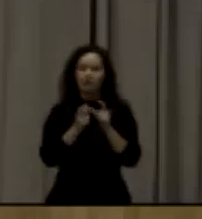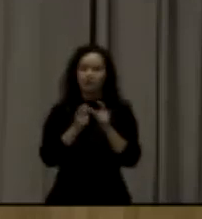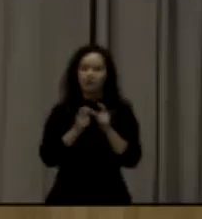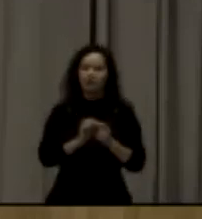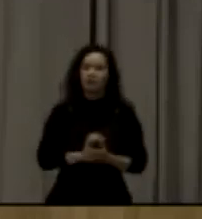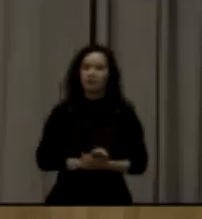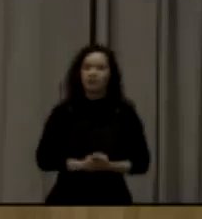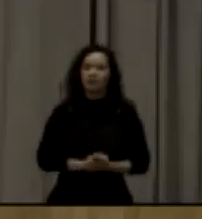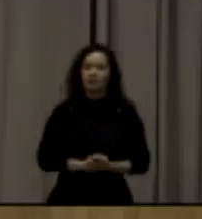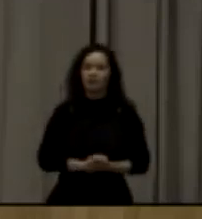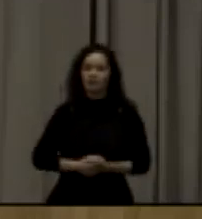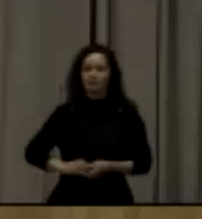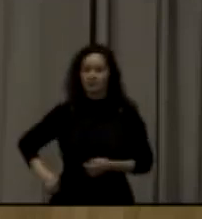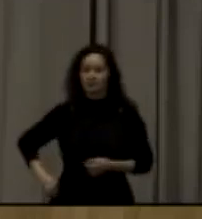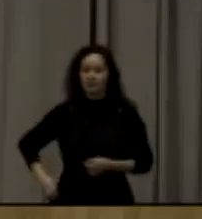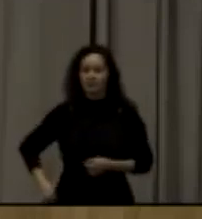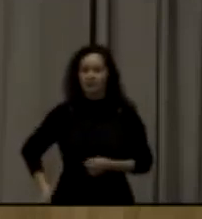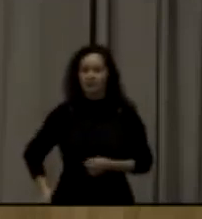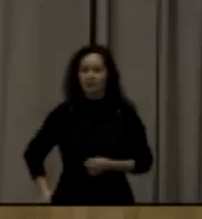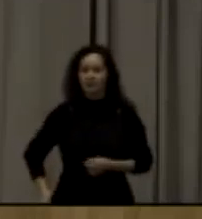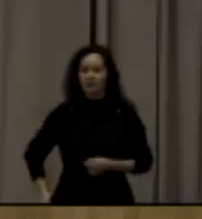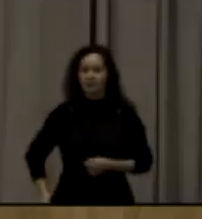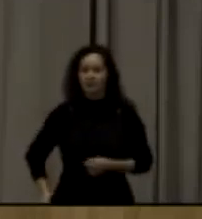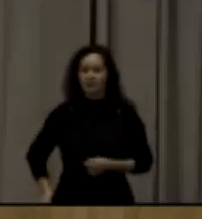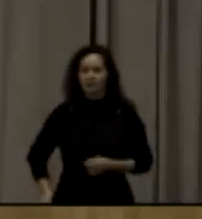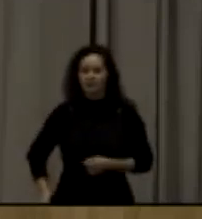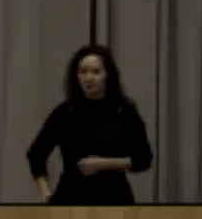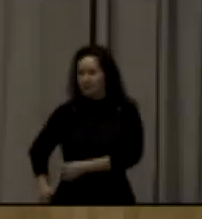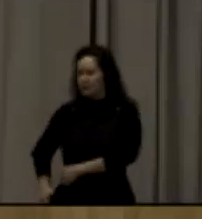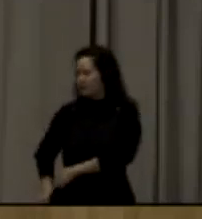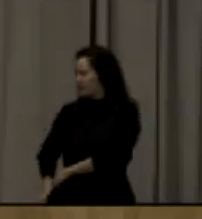Sim, vai aparecer aí na tela, então.